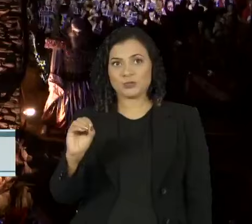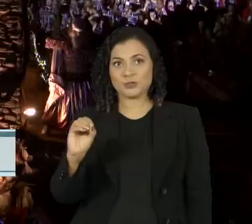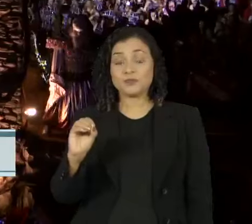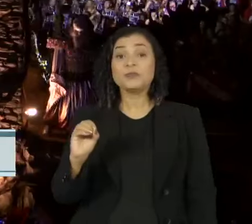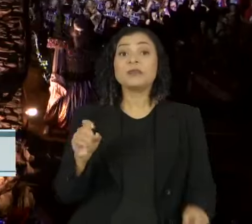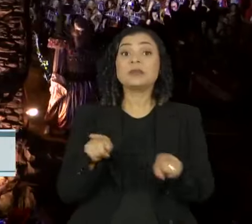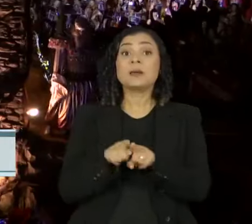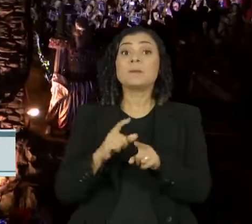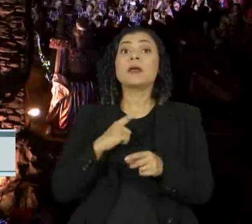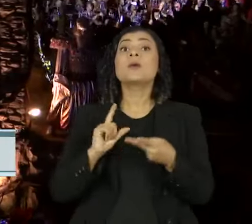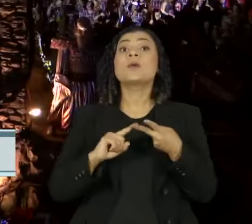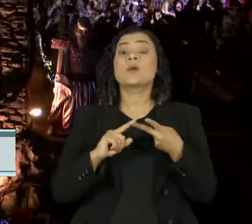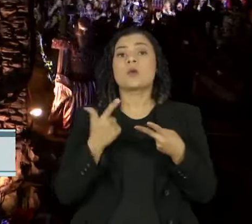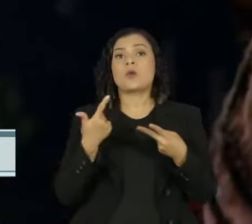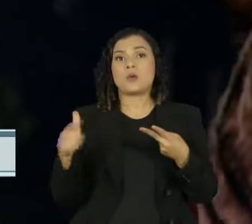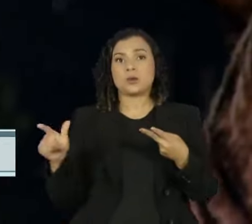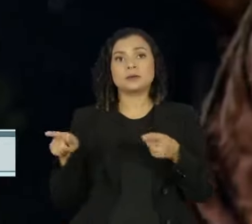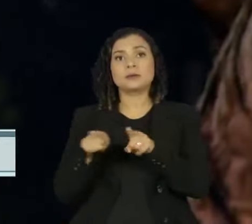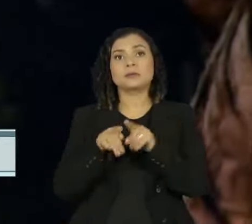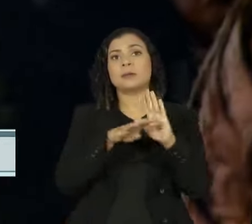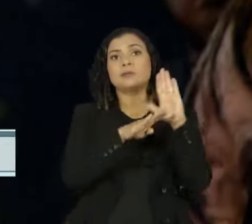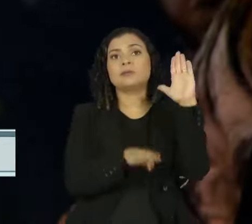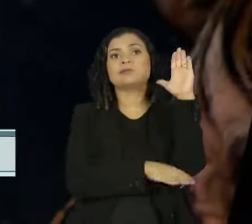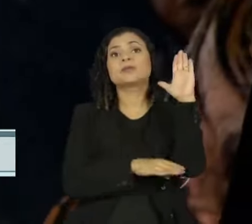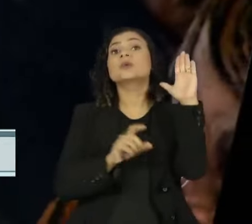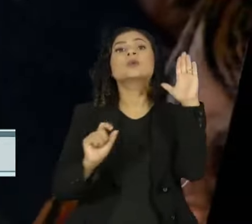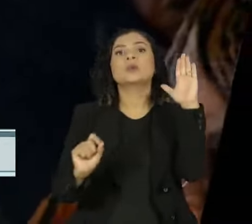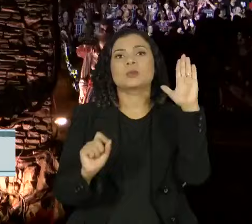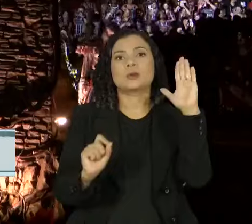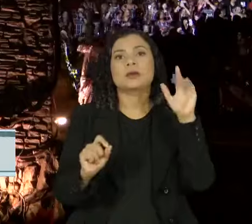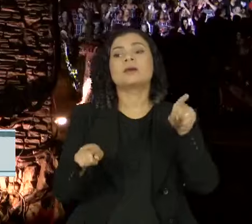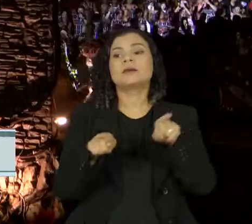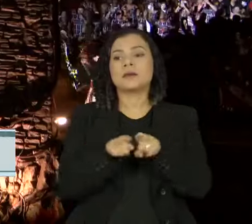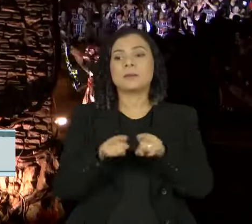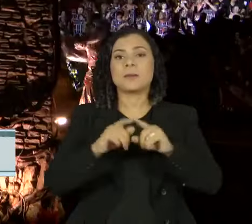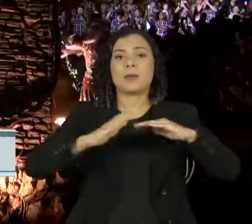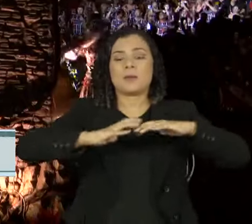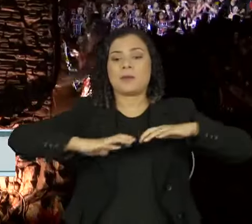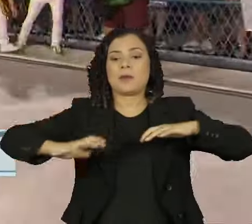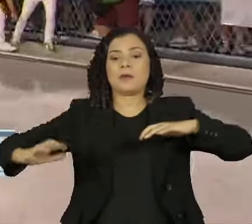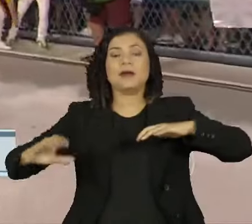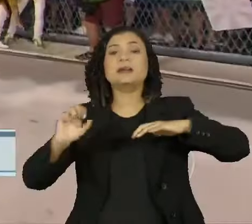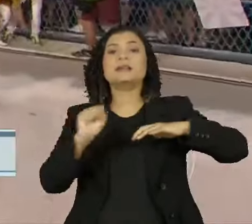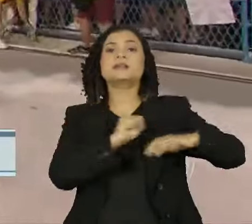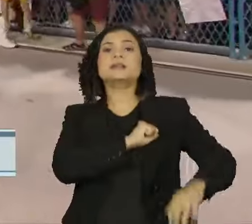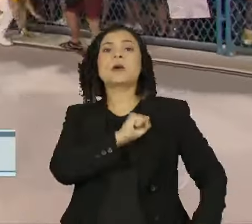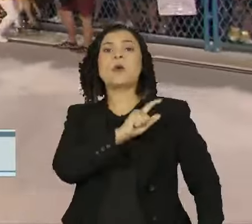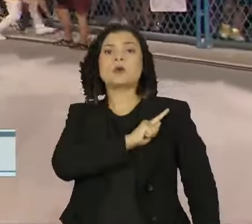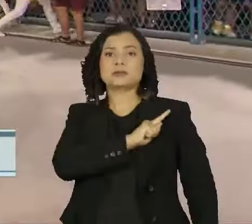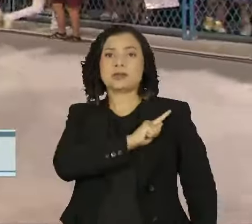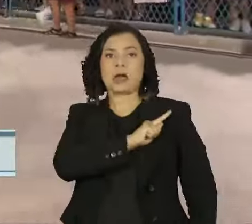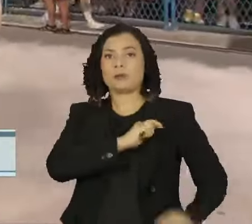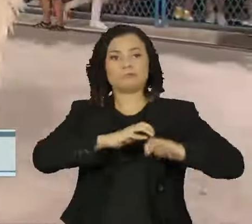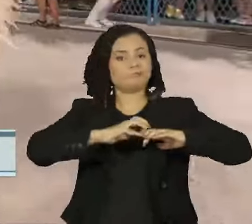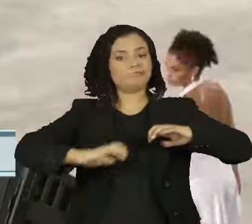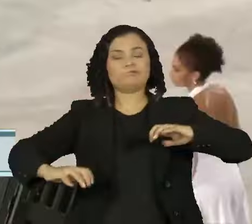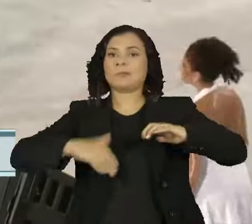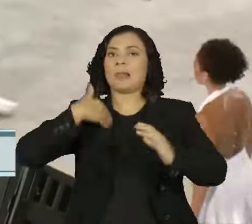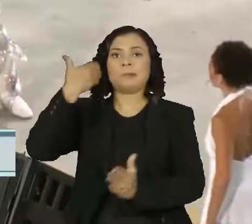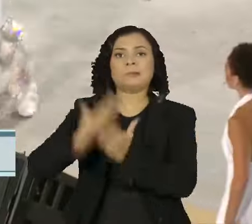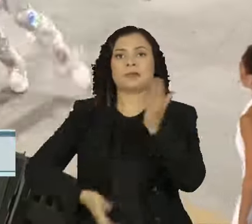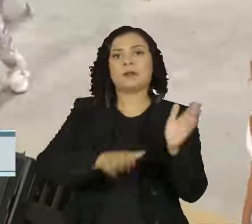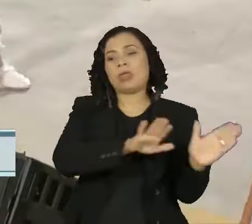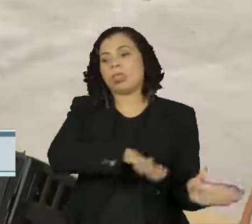Já a escola rebaixada para a Série Ouro foi a Porto da Pedra, de São Gonçalo, que apresentou um enredo sobre o